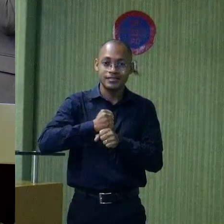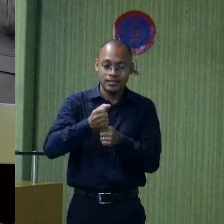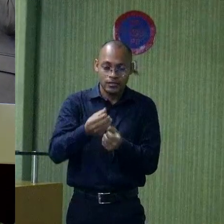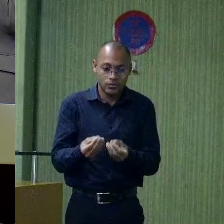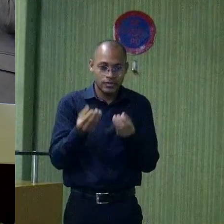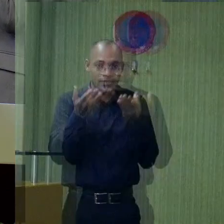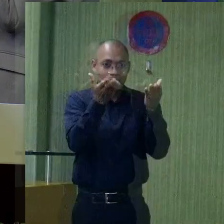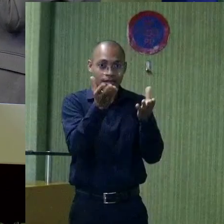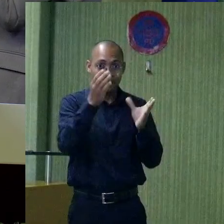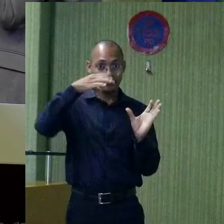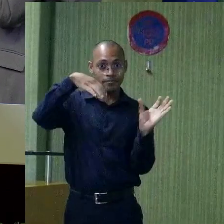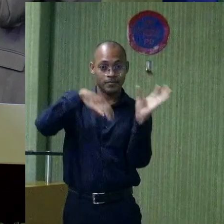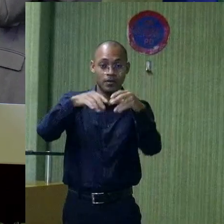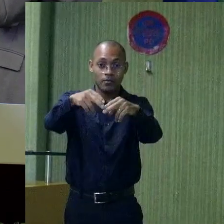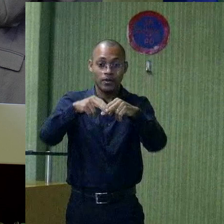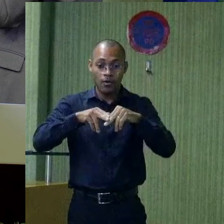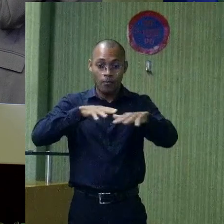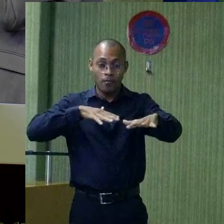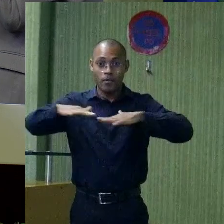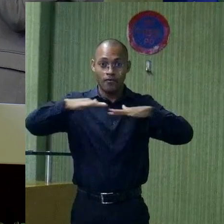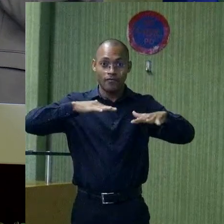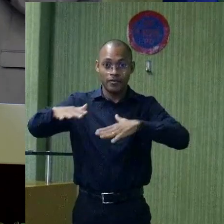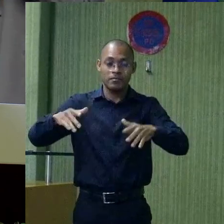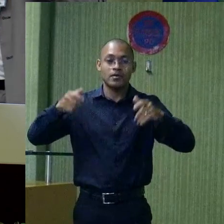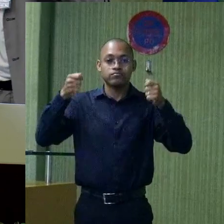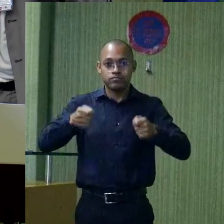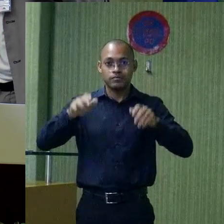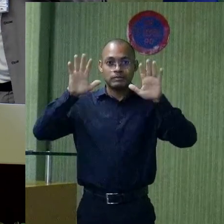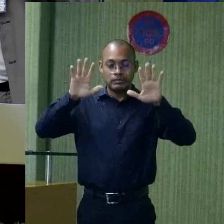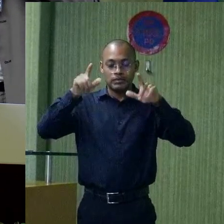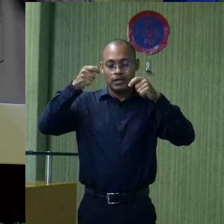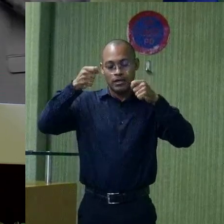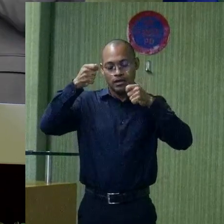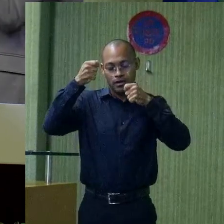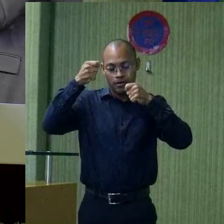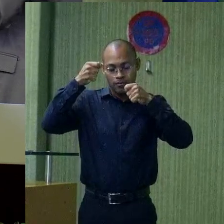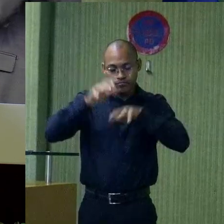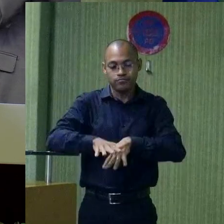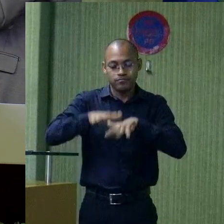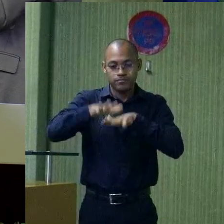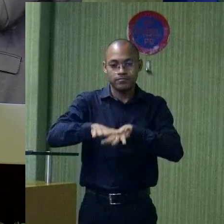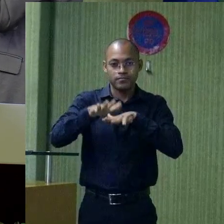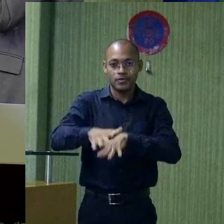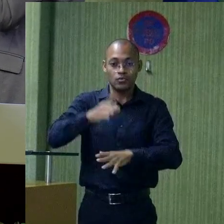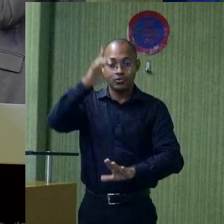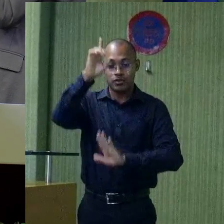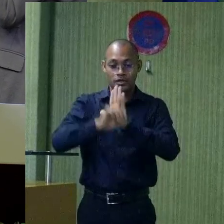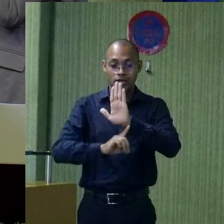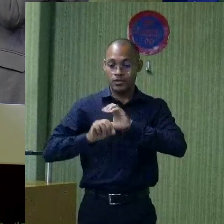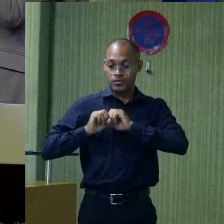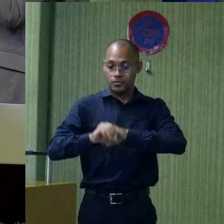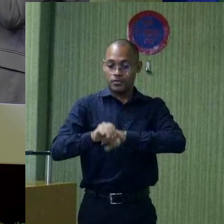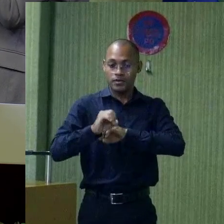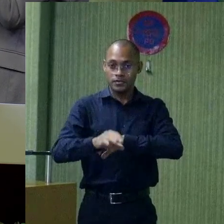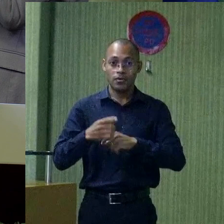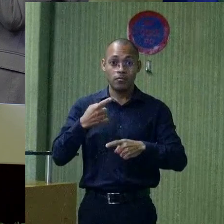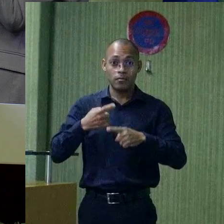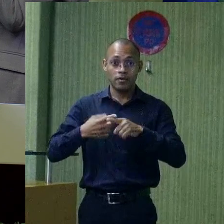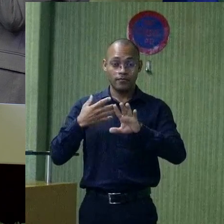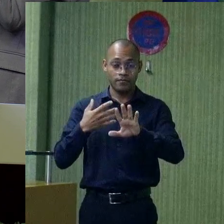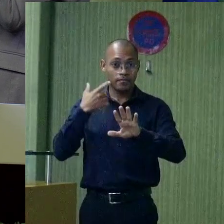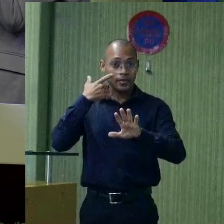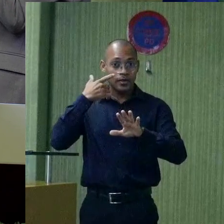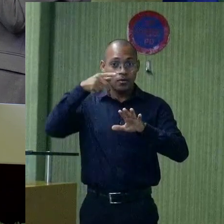dos Deputados pelo movimento campanha Nacional pelo direito à educação o o o